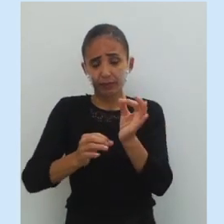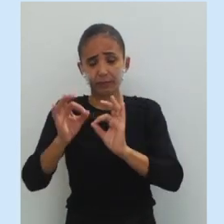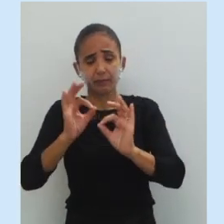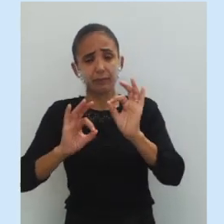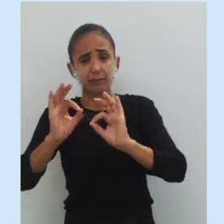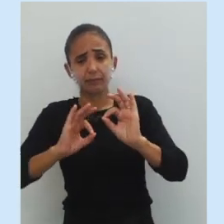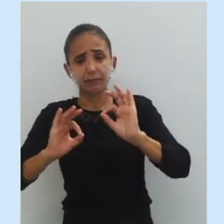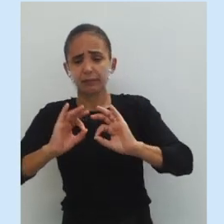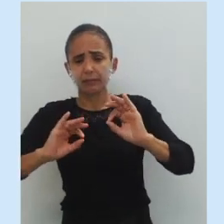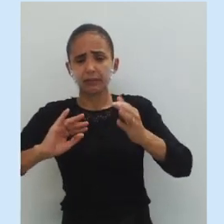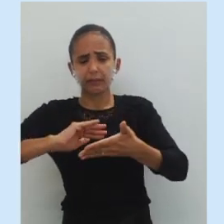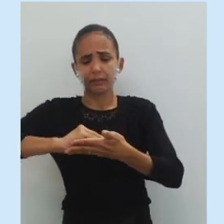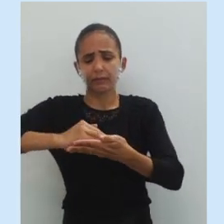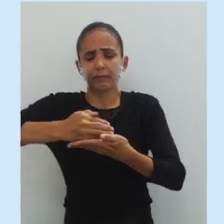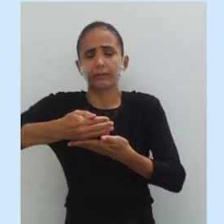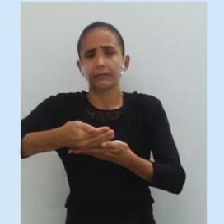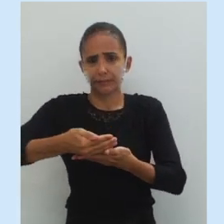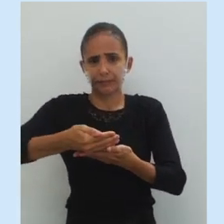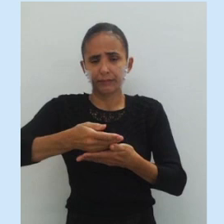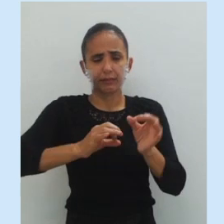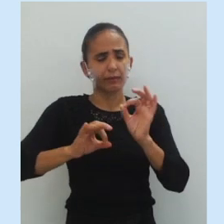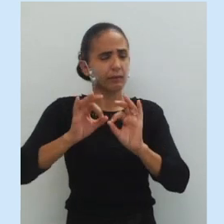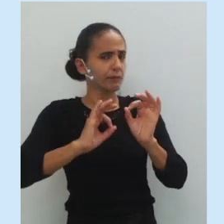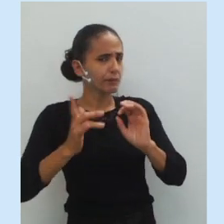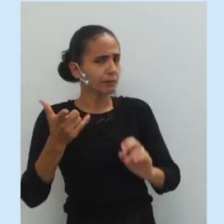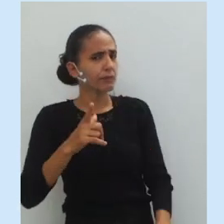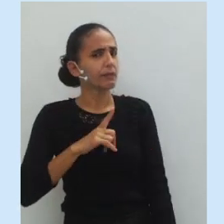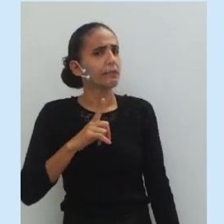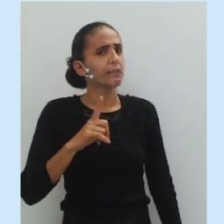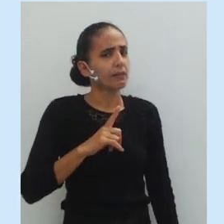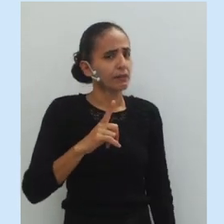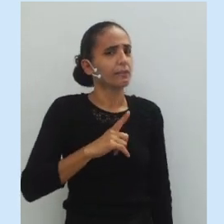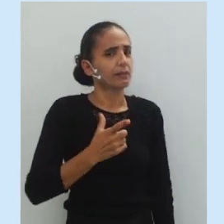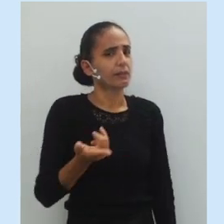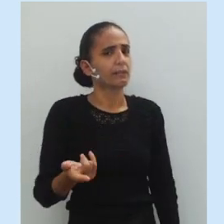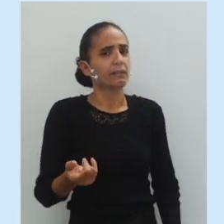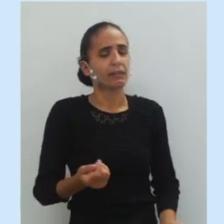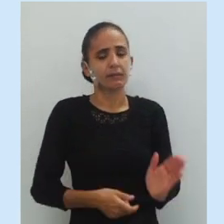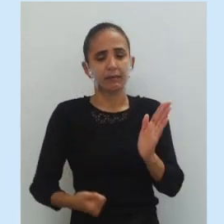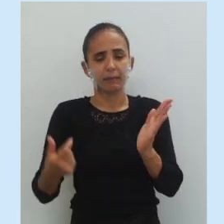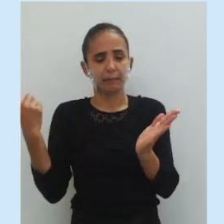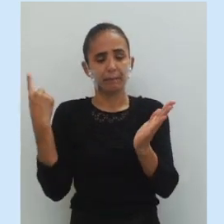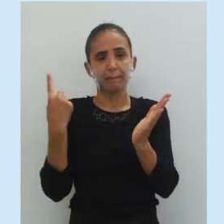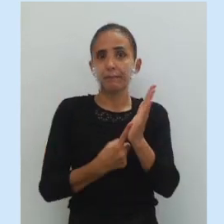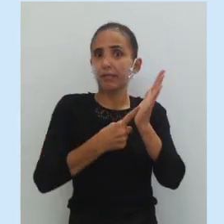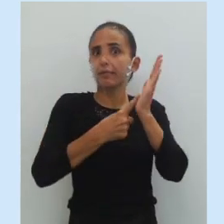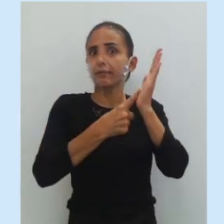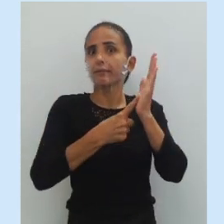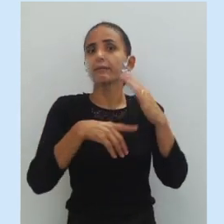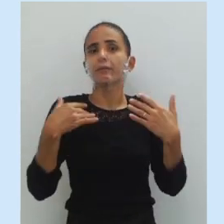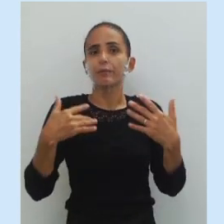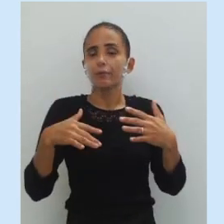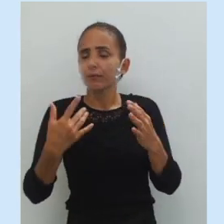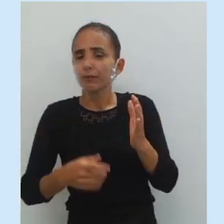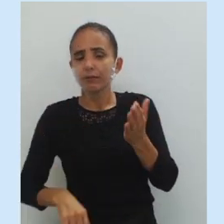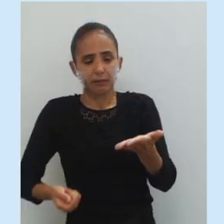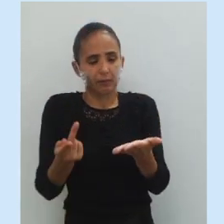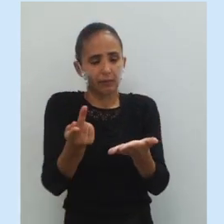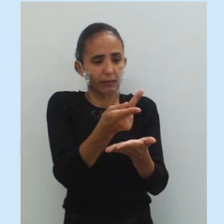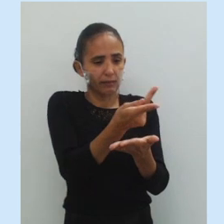de propriedade industrial, a gente já fala de marca, patente,